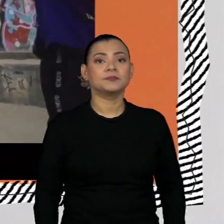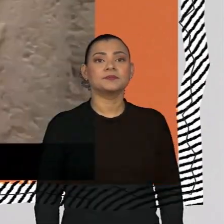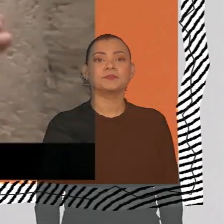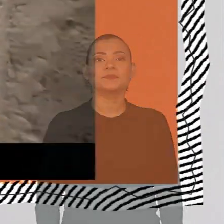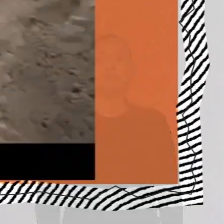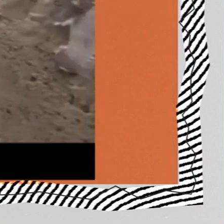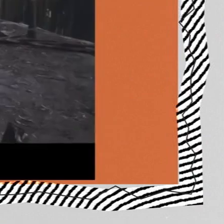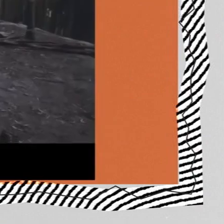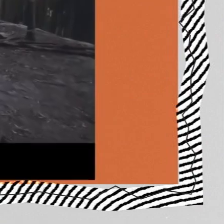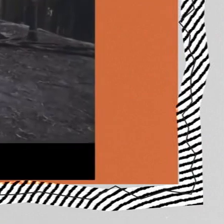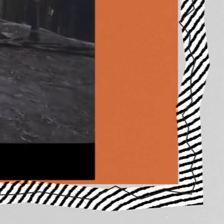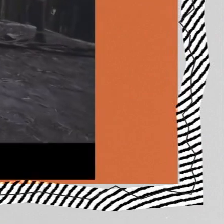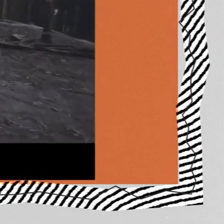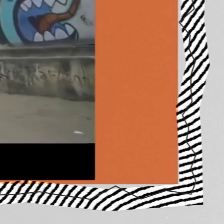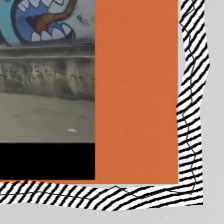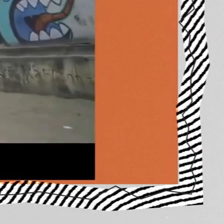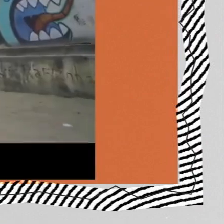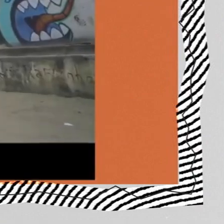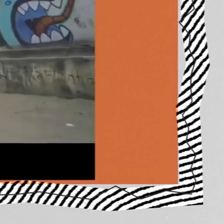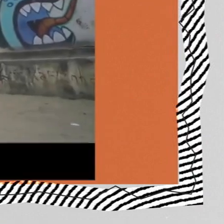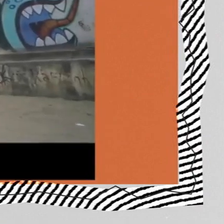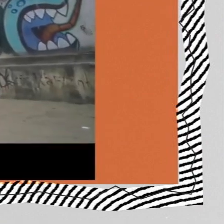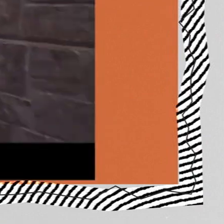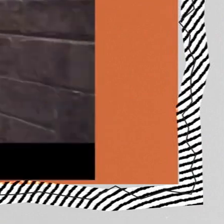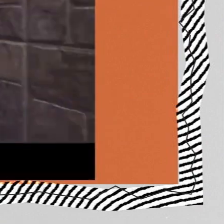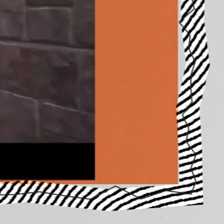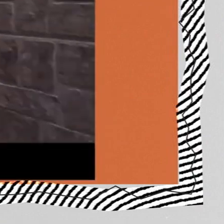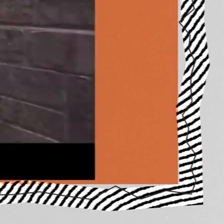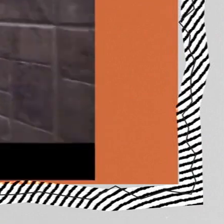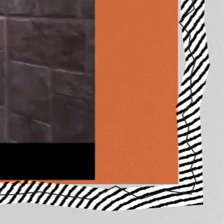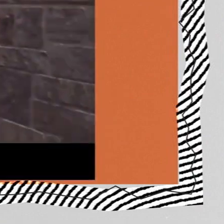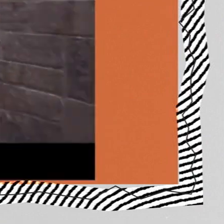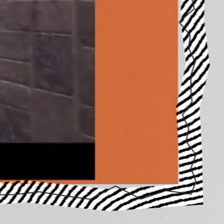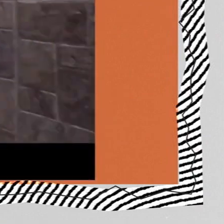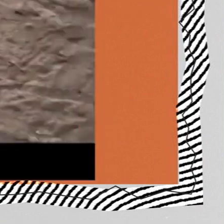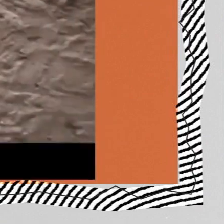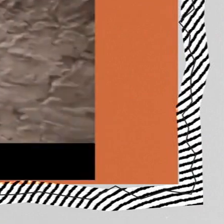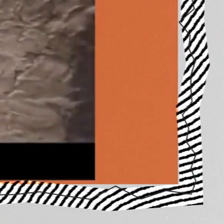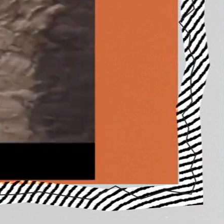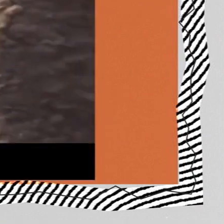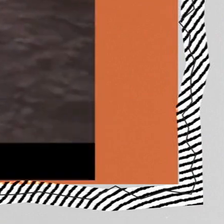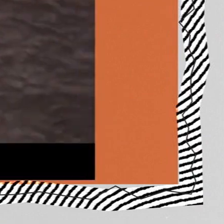dentro da favela qual soldado não tem vontade de ser milionário.